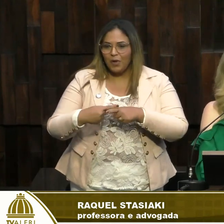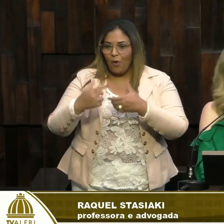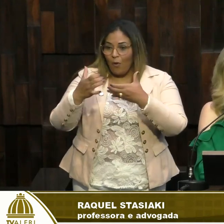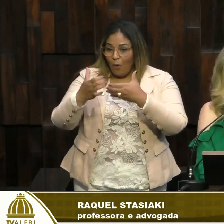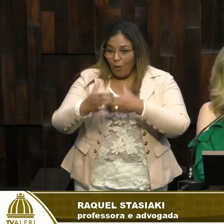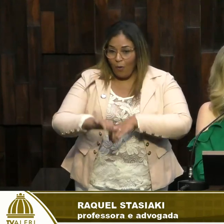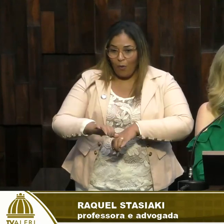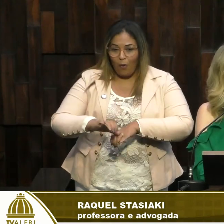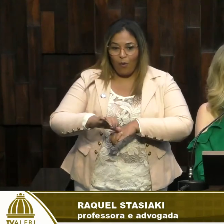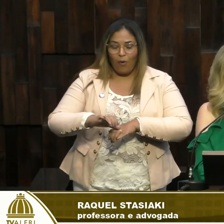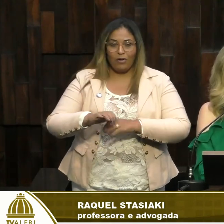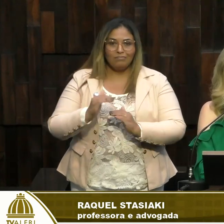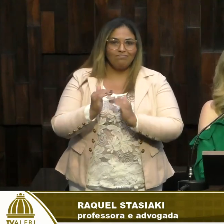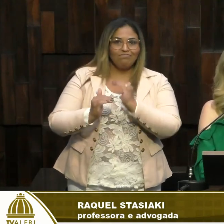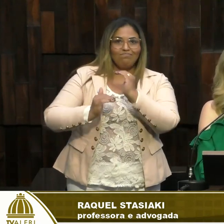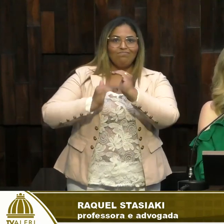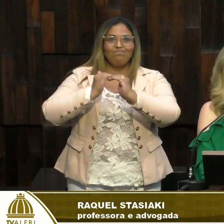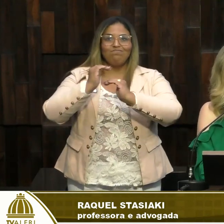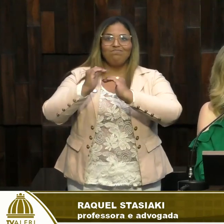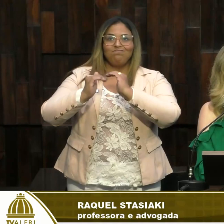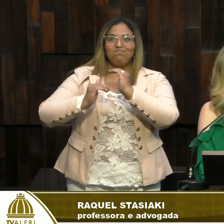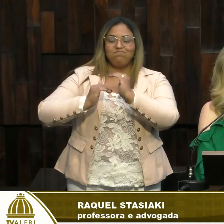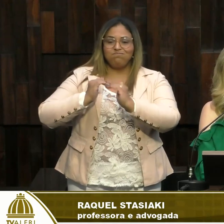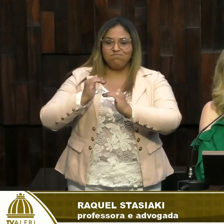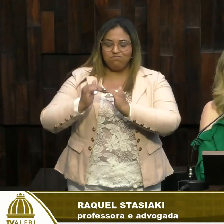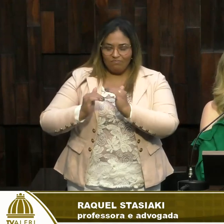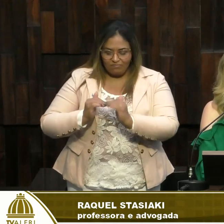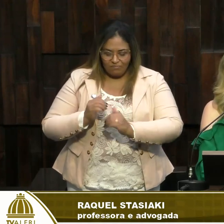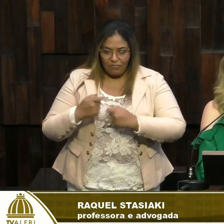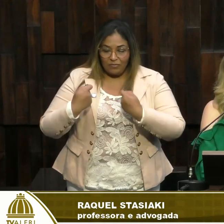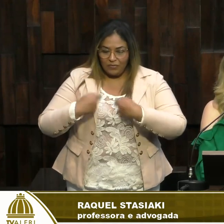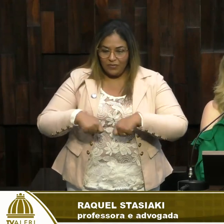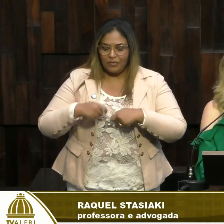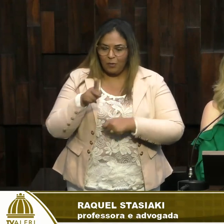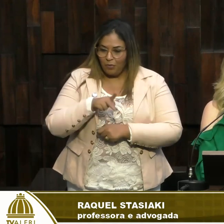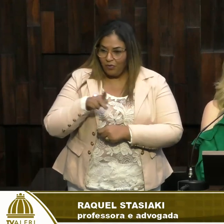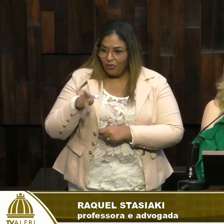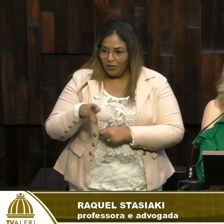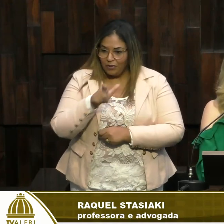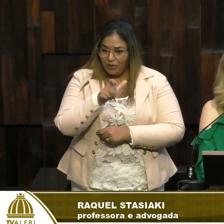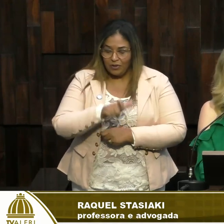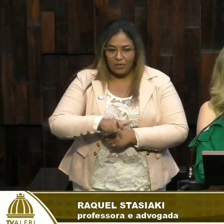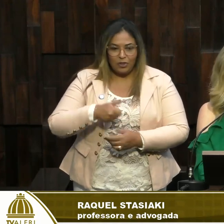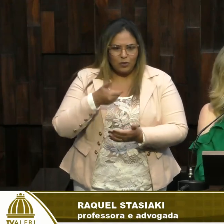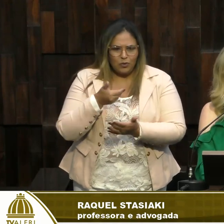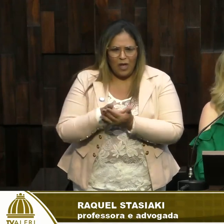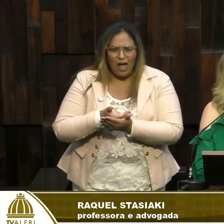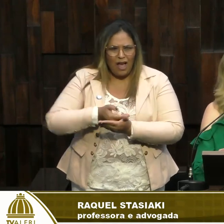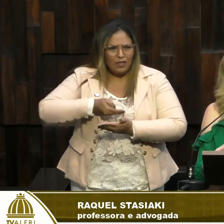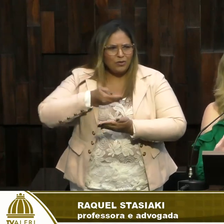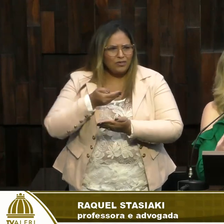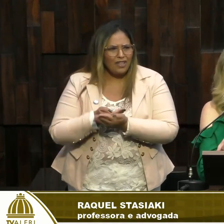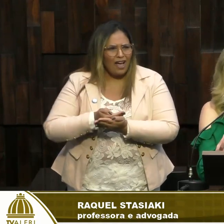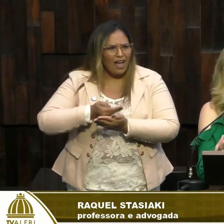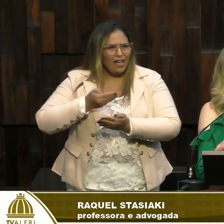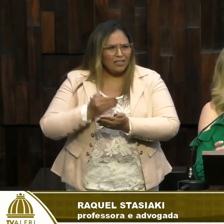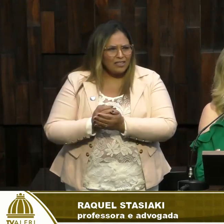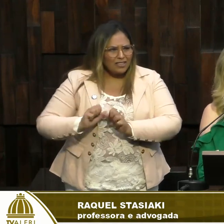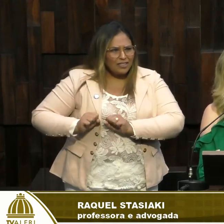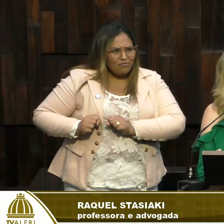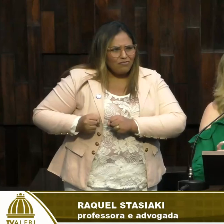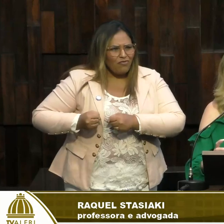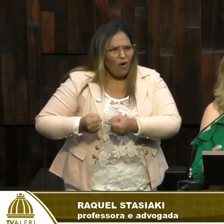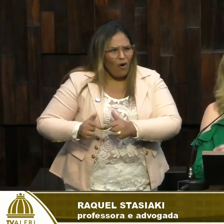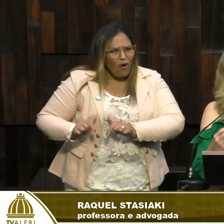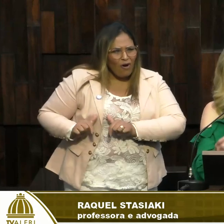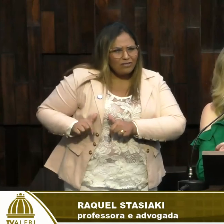atingem níveis altíssimos e nós, professores, precisamos nos preparar muito para conseguir